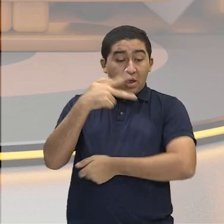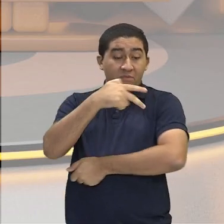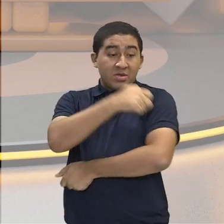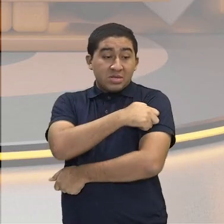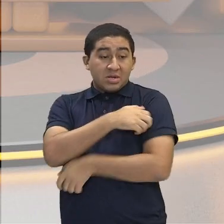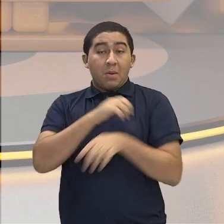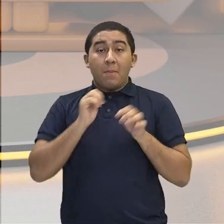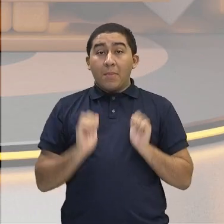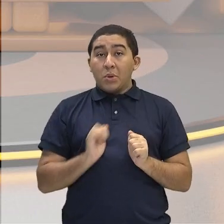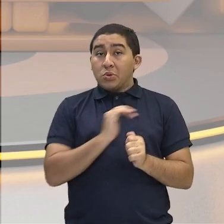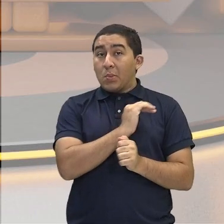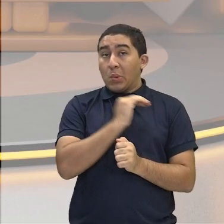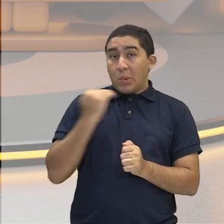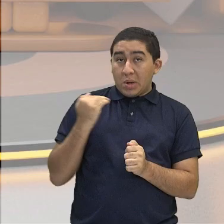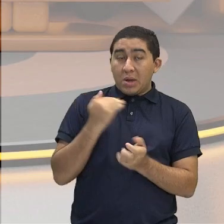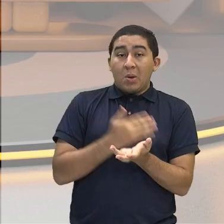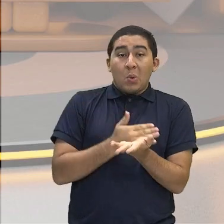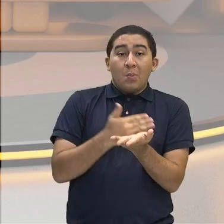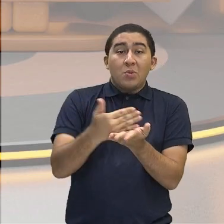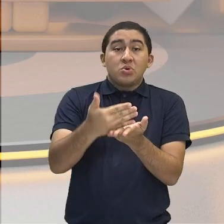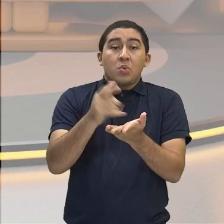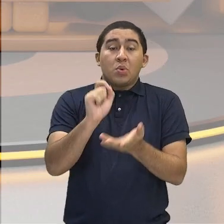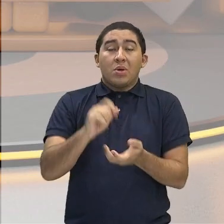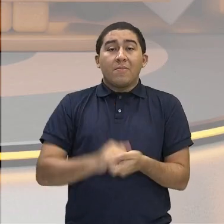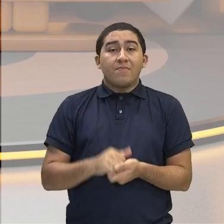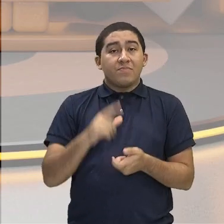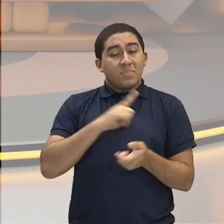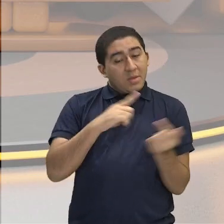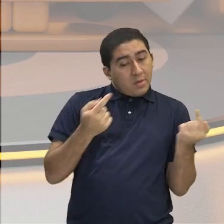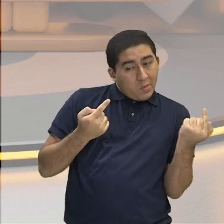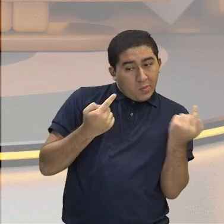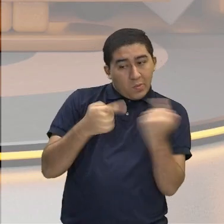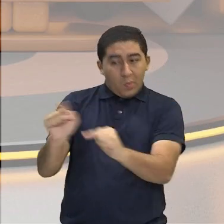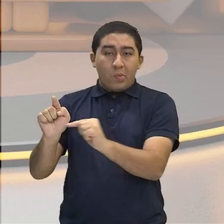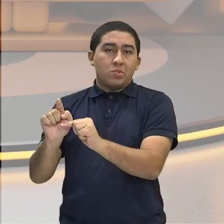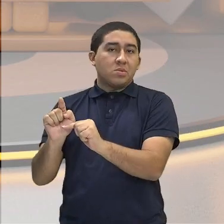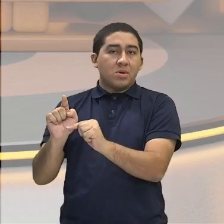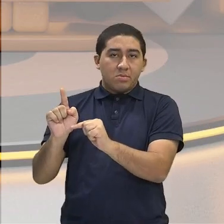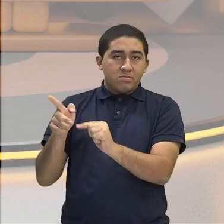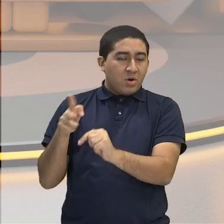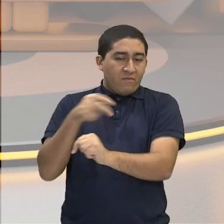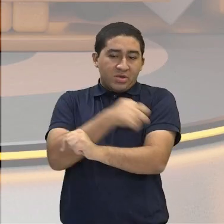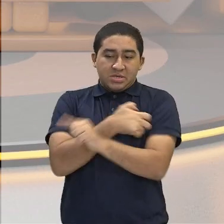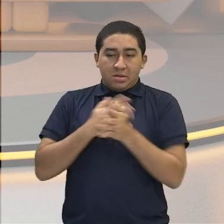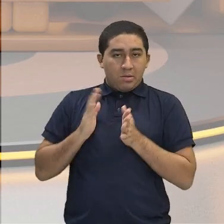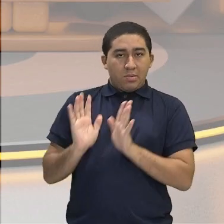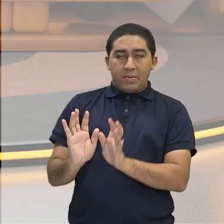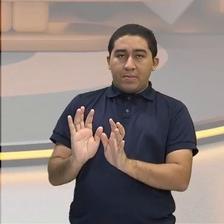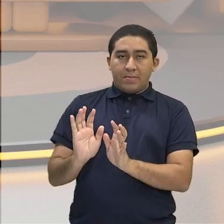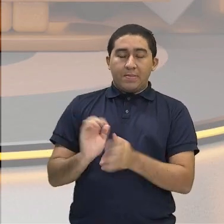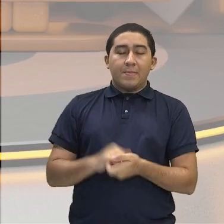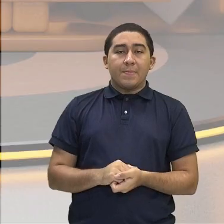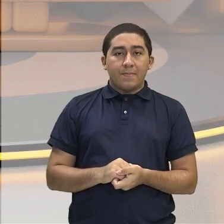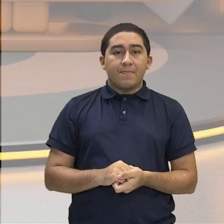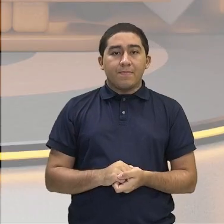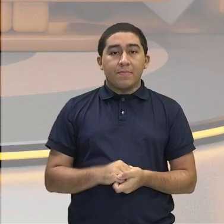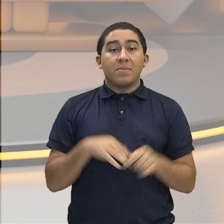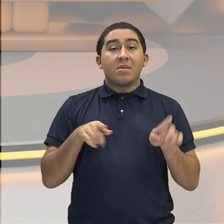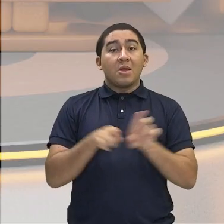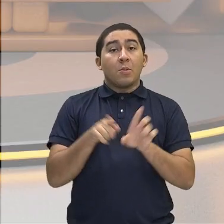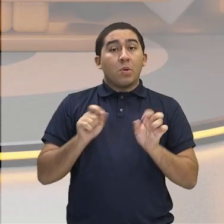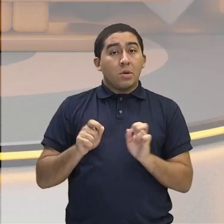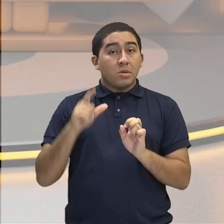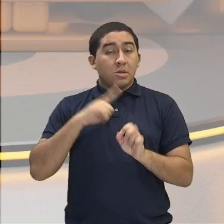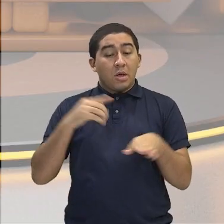a sua morte e começaram a ser resistentes no caso, a vacinação. Então, houve a invasão